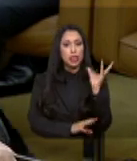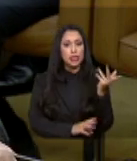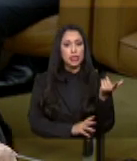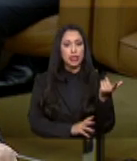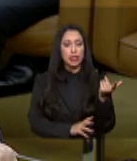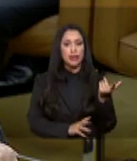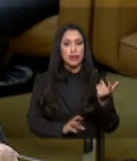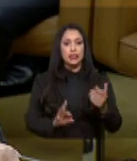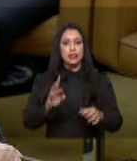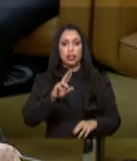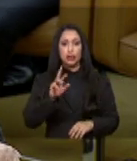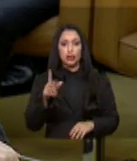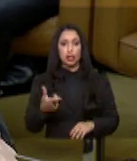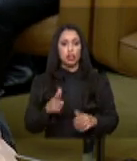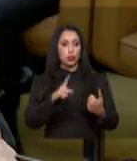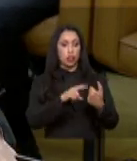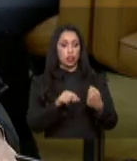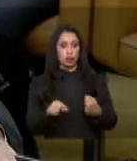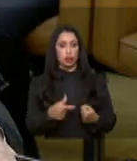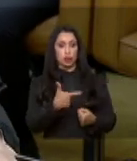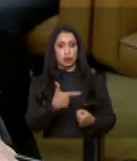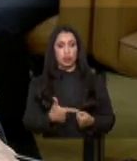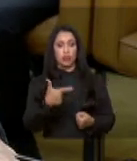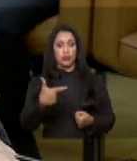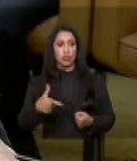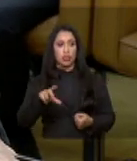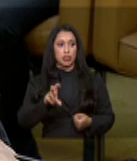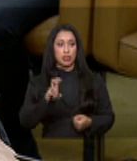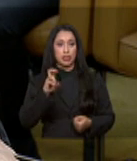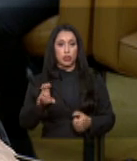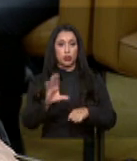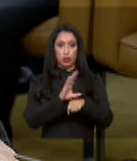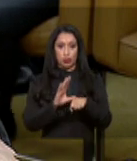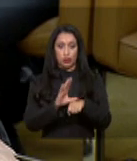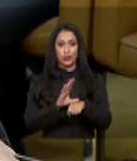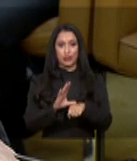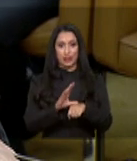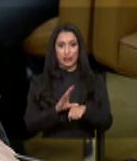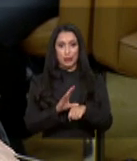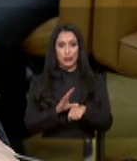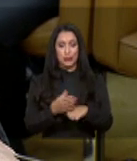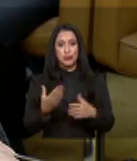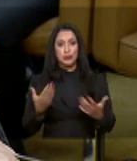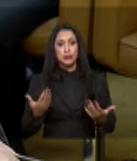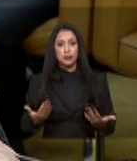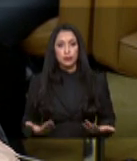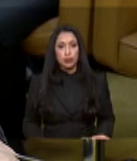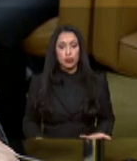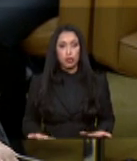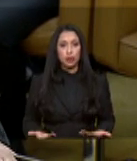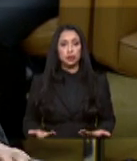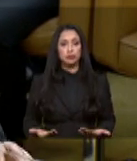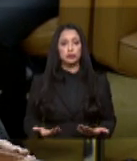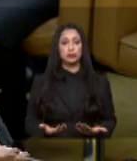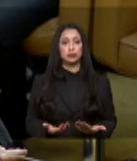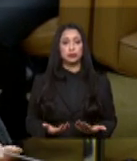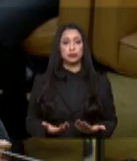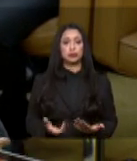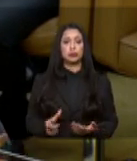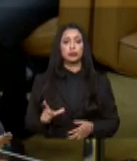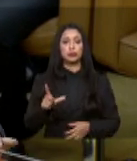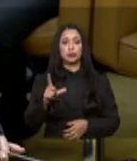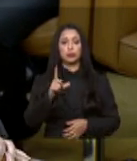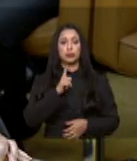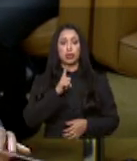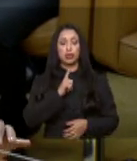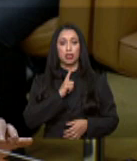como é no artigo 225 da Constituição Federal, ela passa a ser